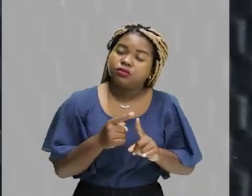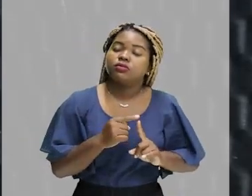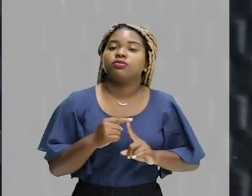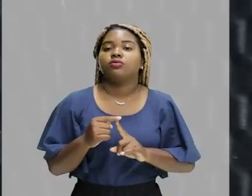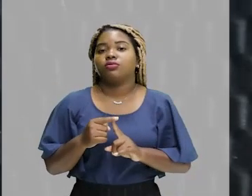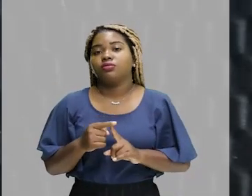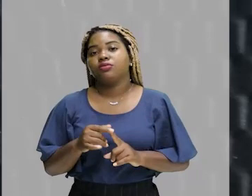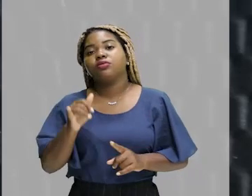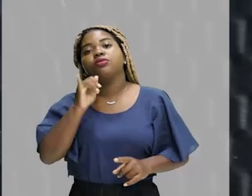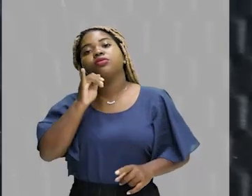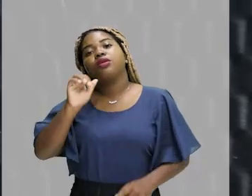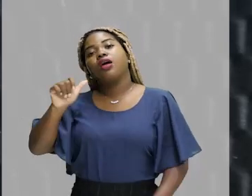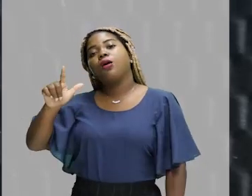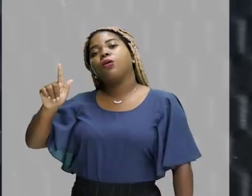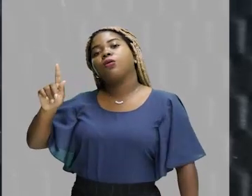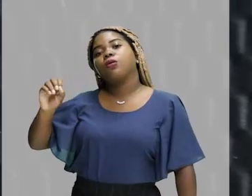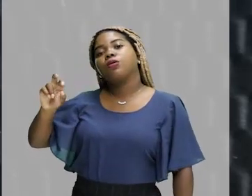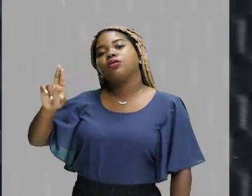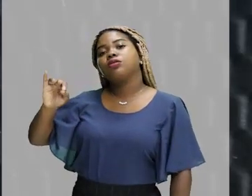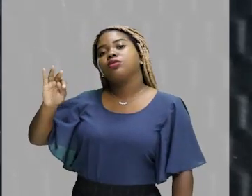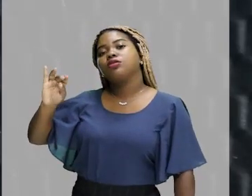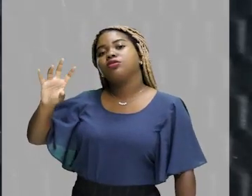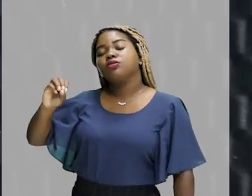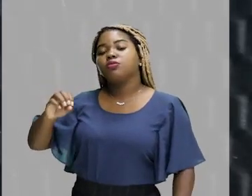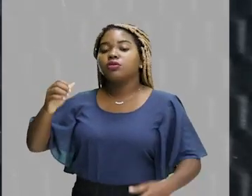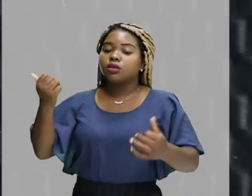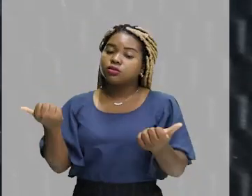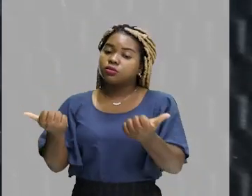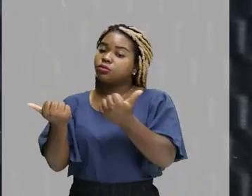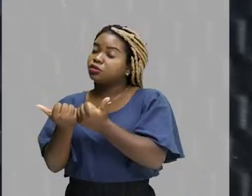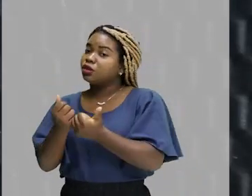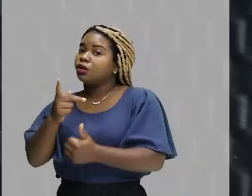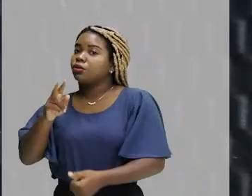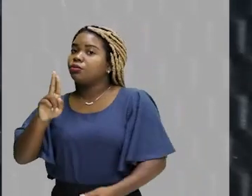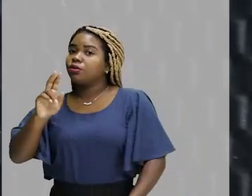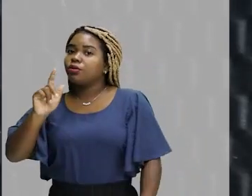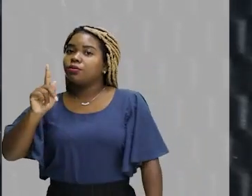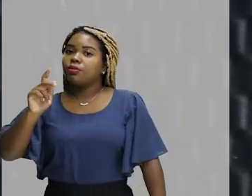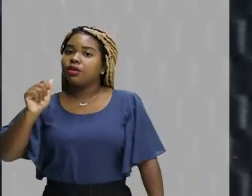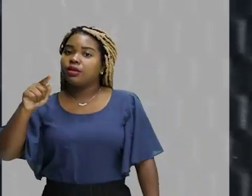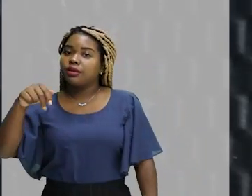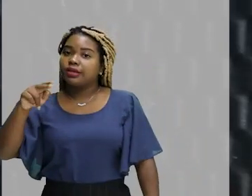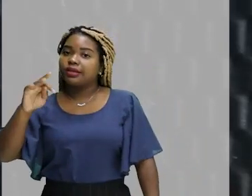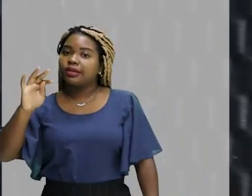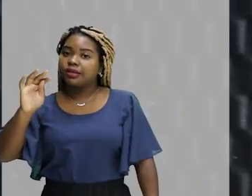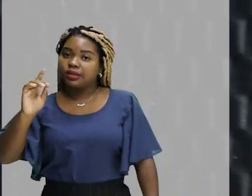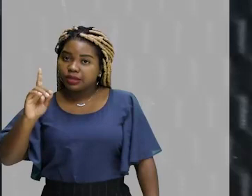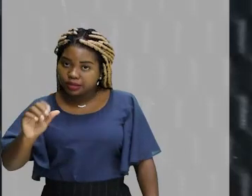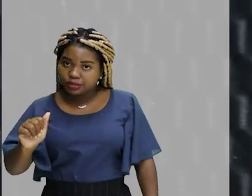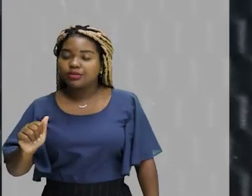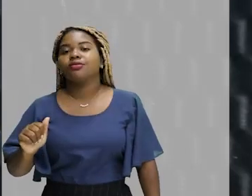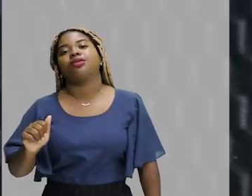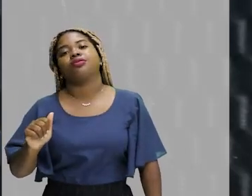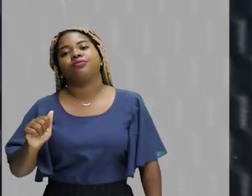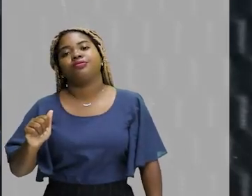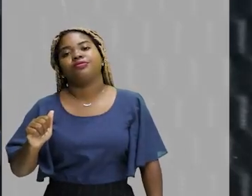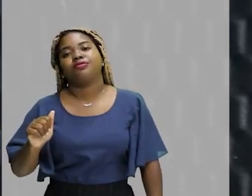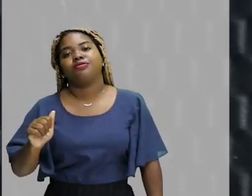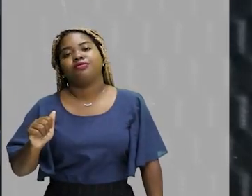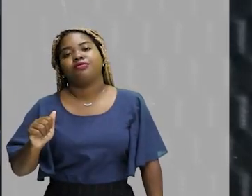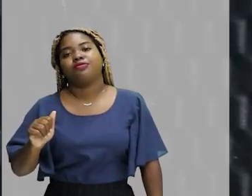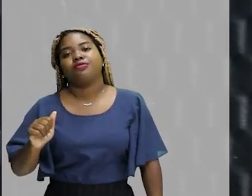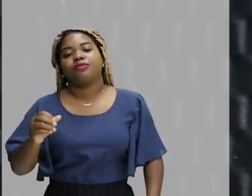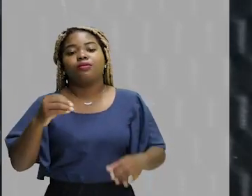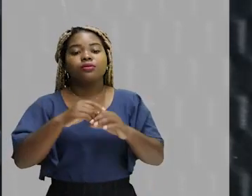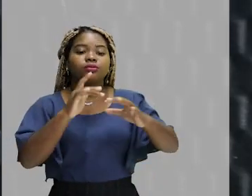o algoritmo que está substituindo a propaganda, então eles estão dando um jeito ali de nos guiar através das redes